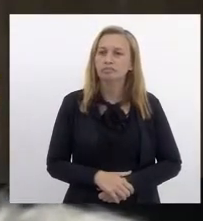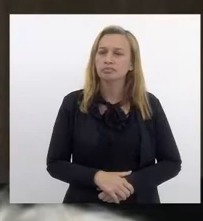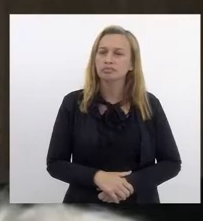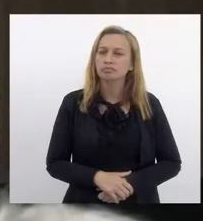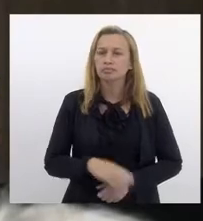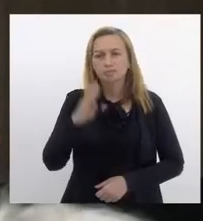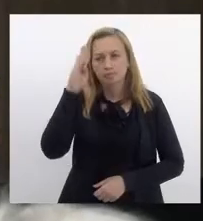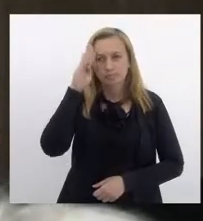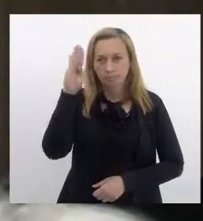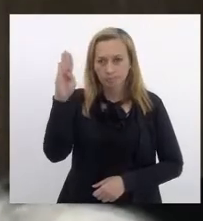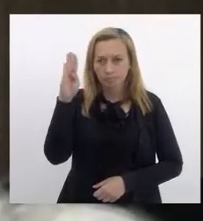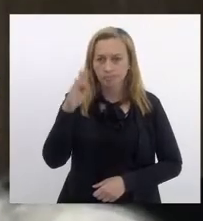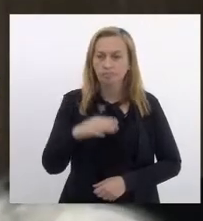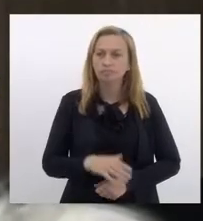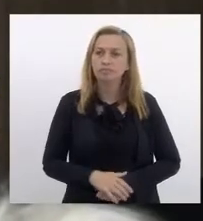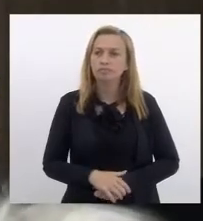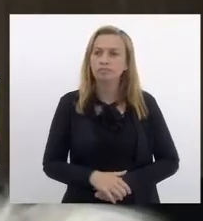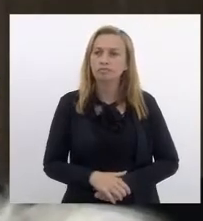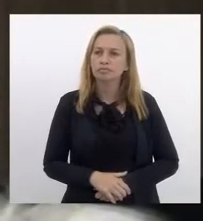fundamental